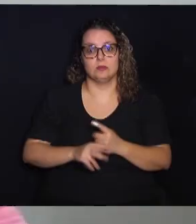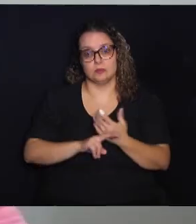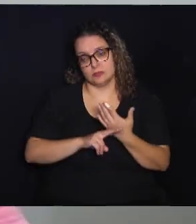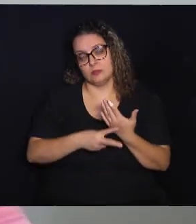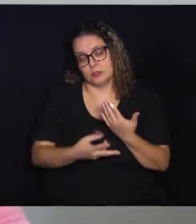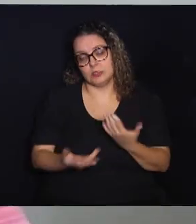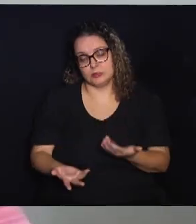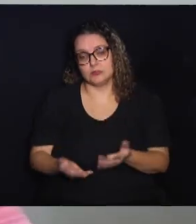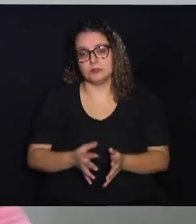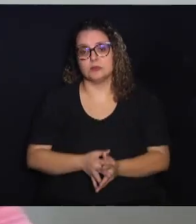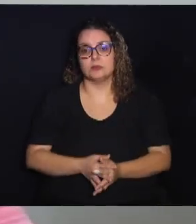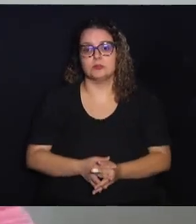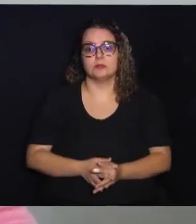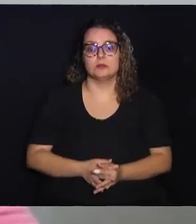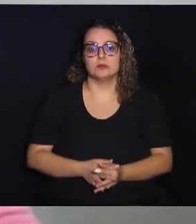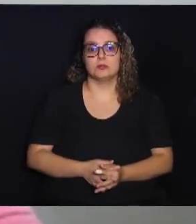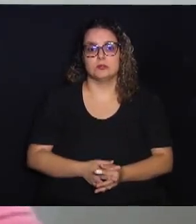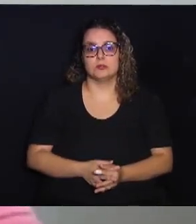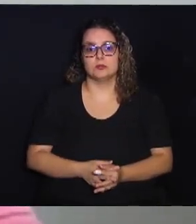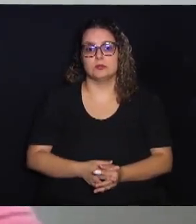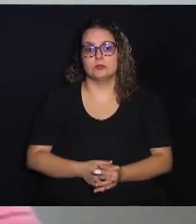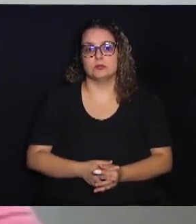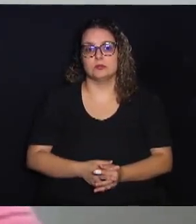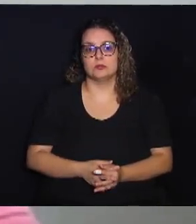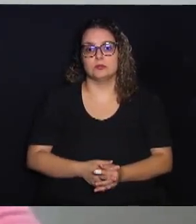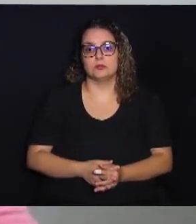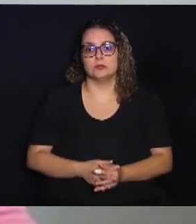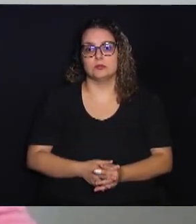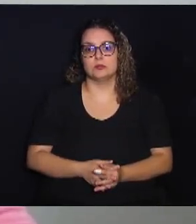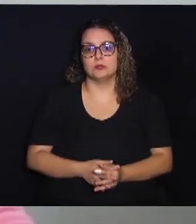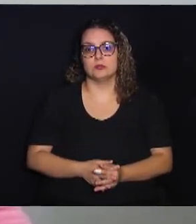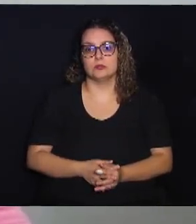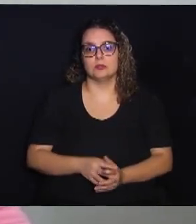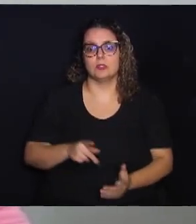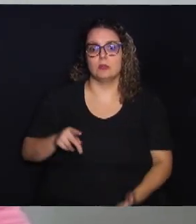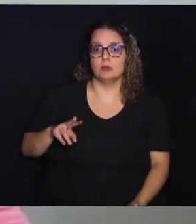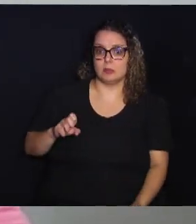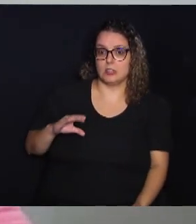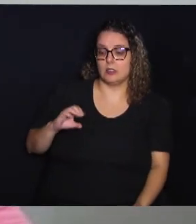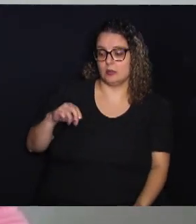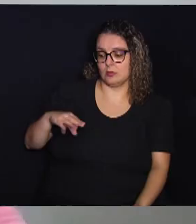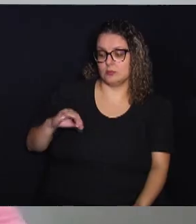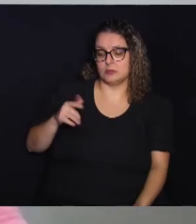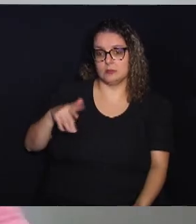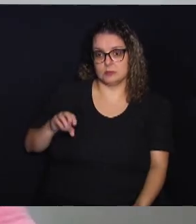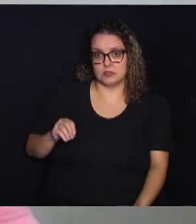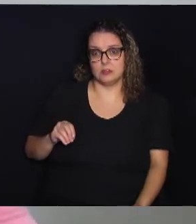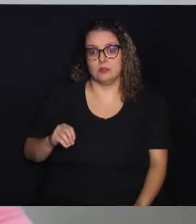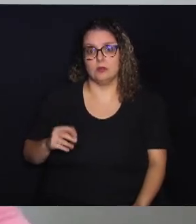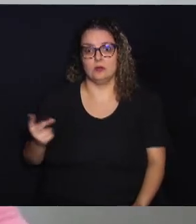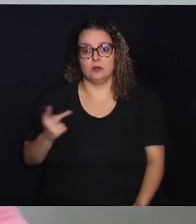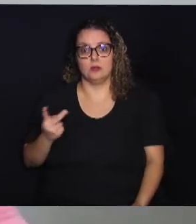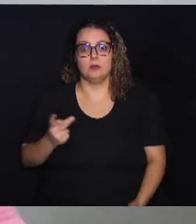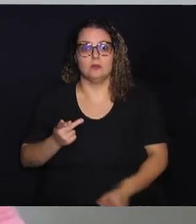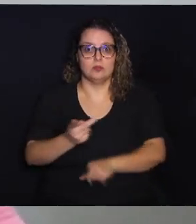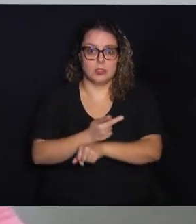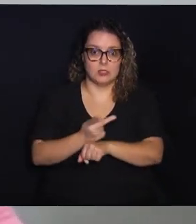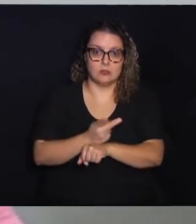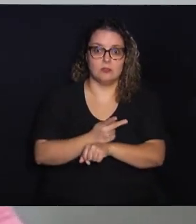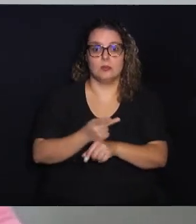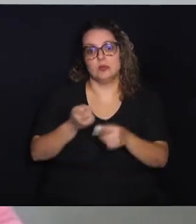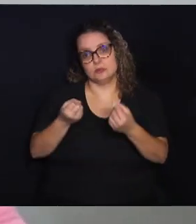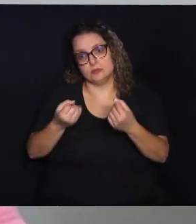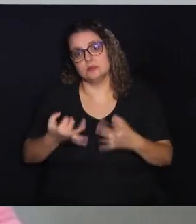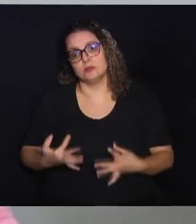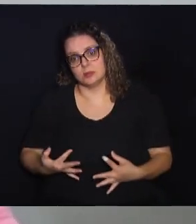né? E a nível de pré-concepção, né, um casal que busca uma gestação,